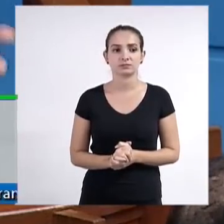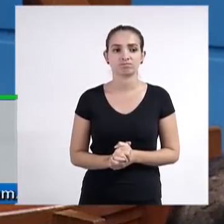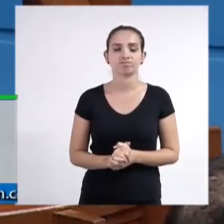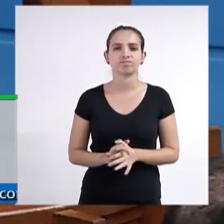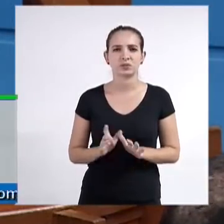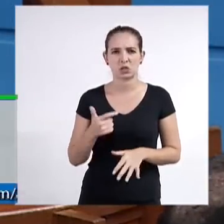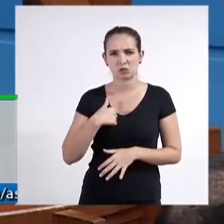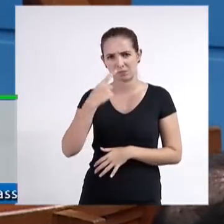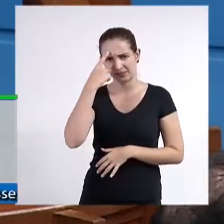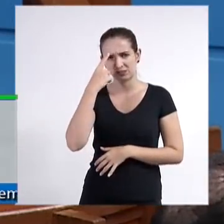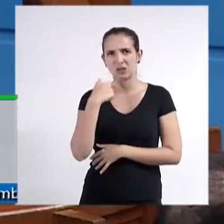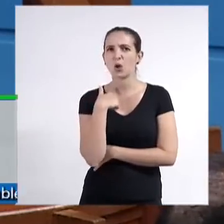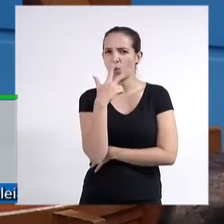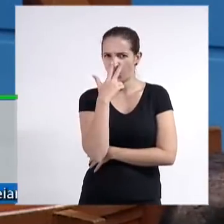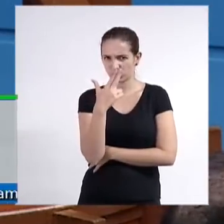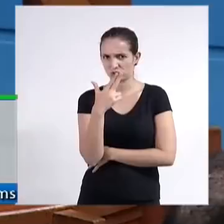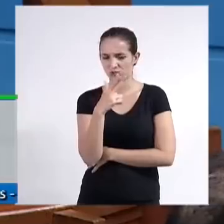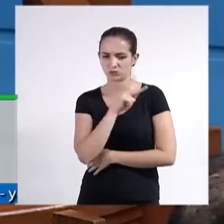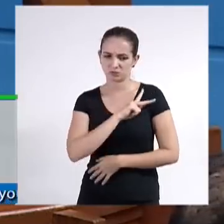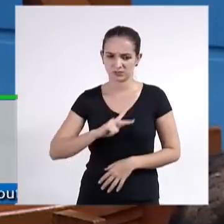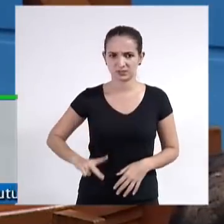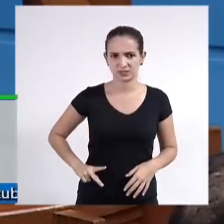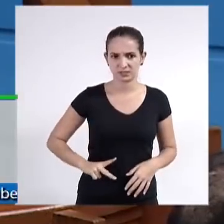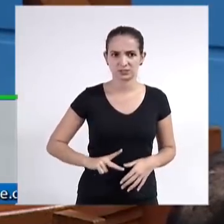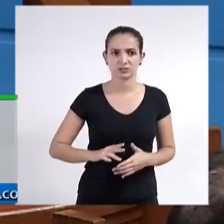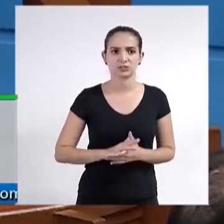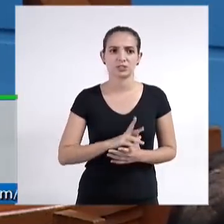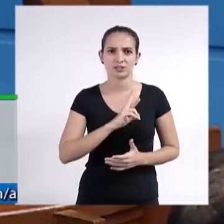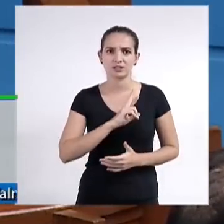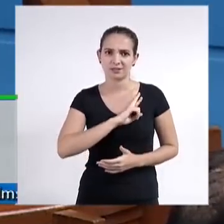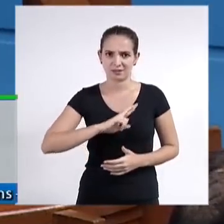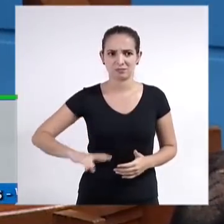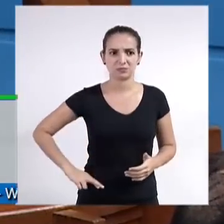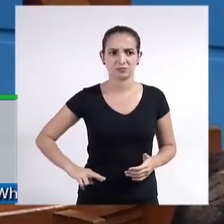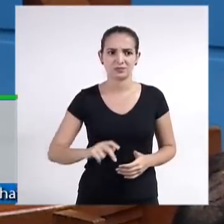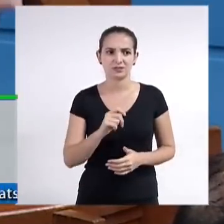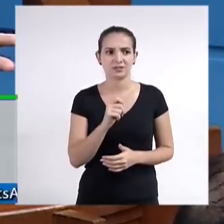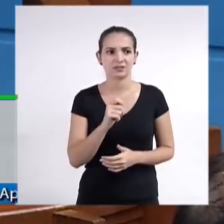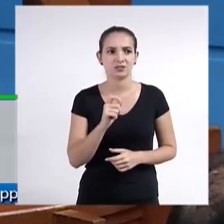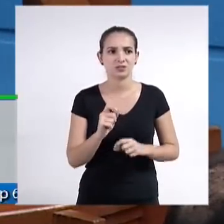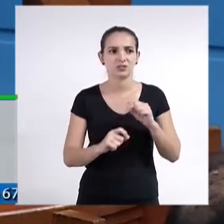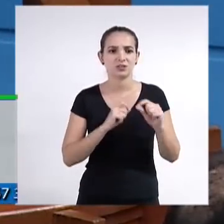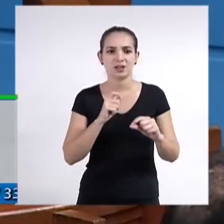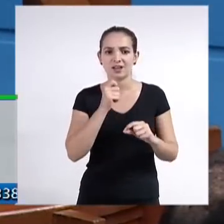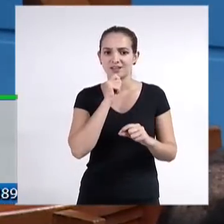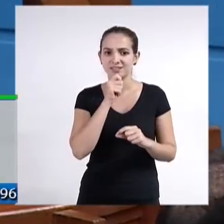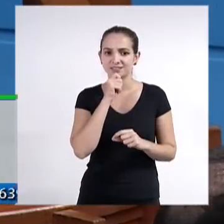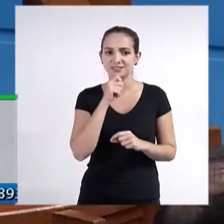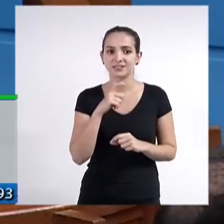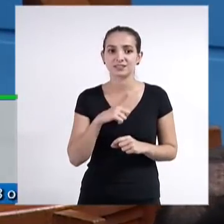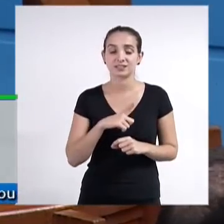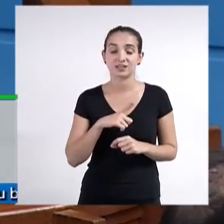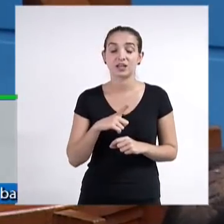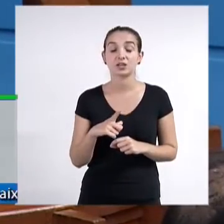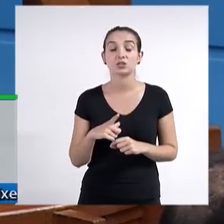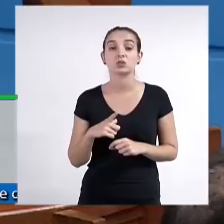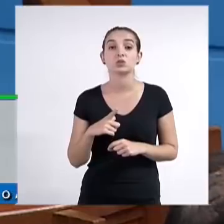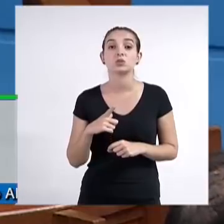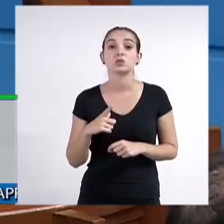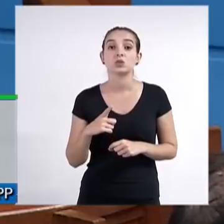Eu acho que o presidente da República ainda passa por uma credibilidade popular muito grande.